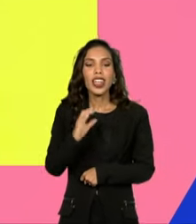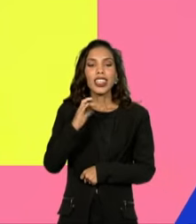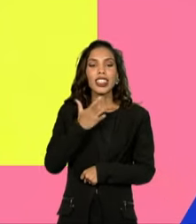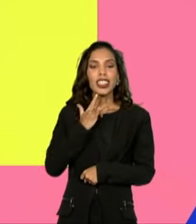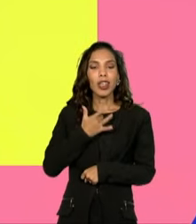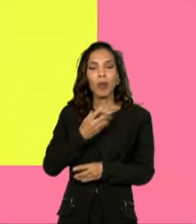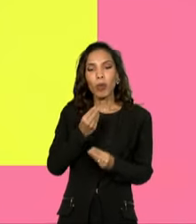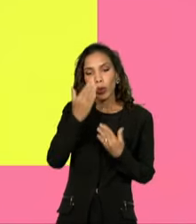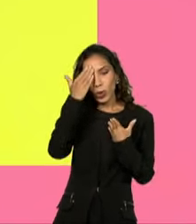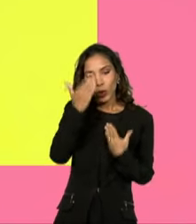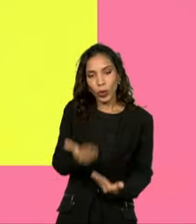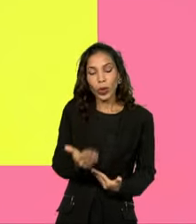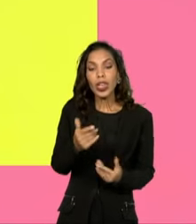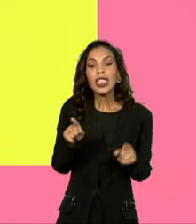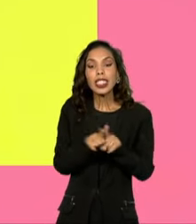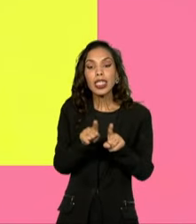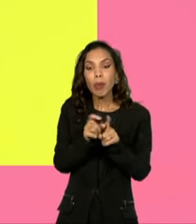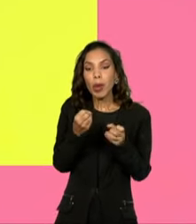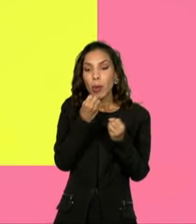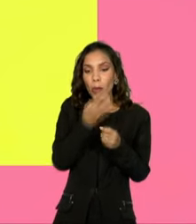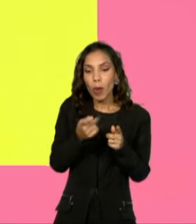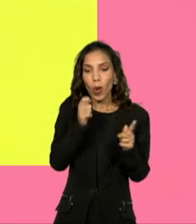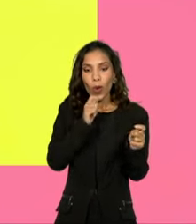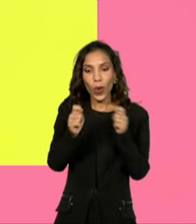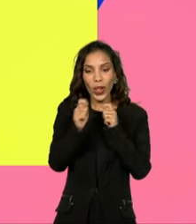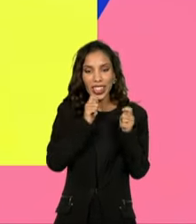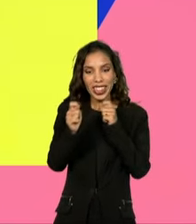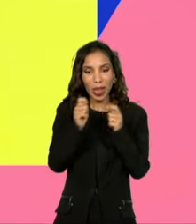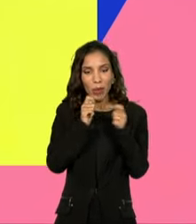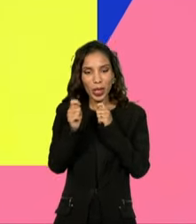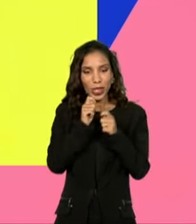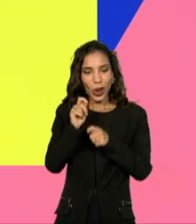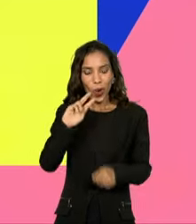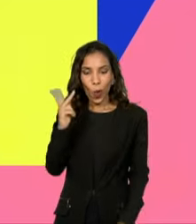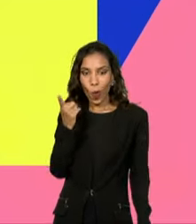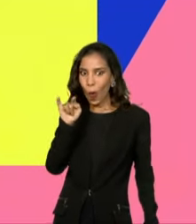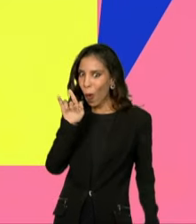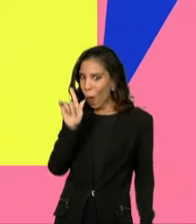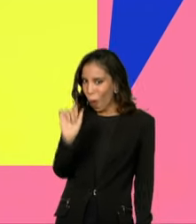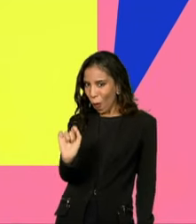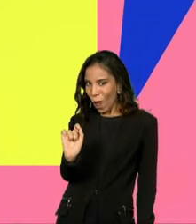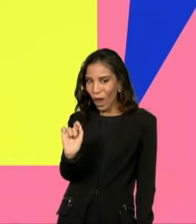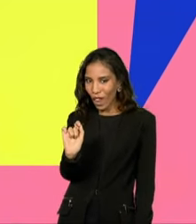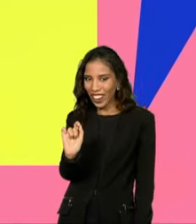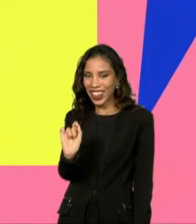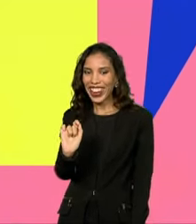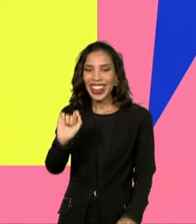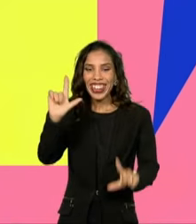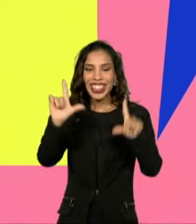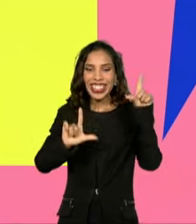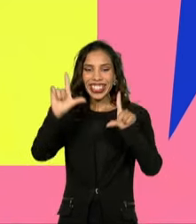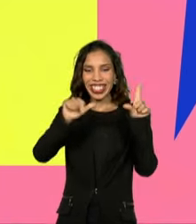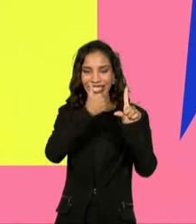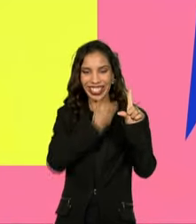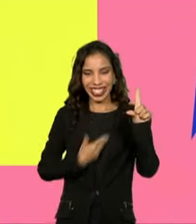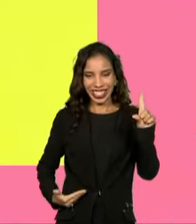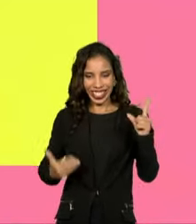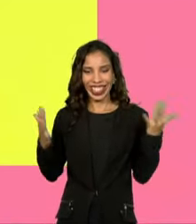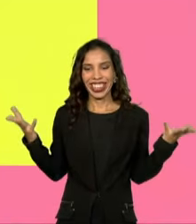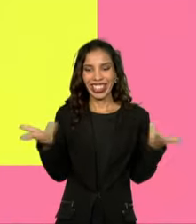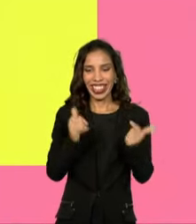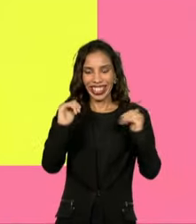Cissa. Obrigada. E com tão bons debatedores como o Hugo. Rodrigo. É a TV pública de alta qualidade